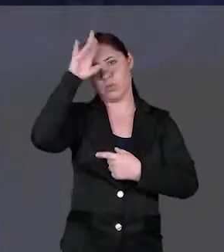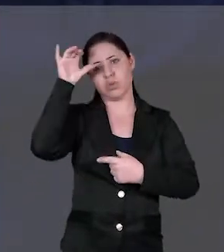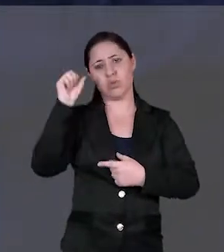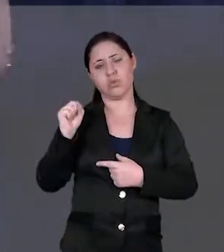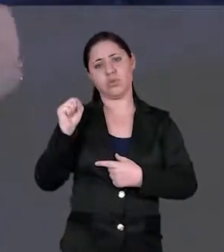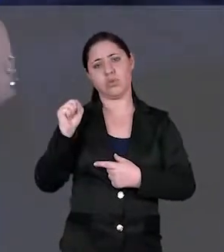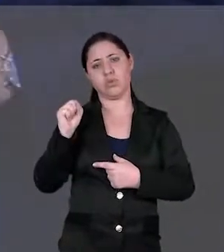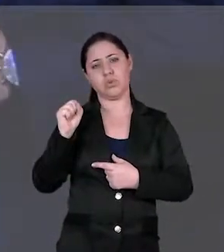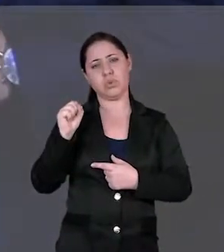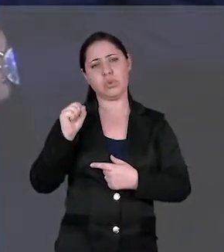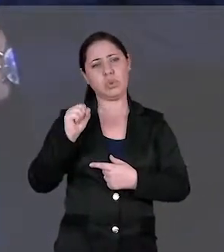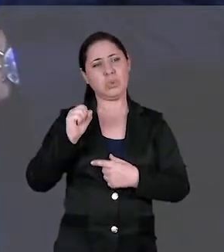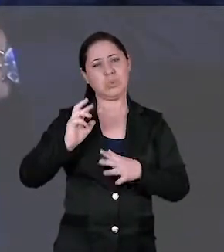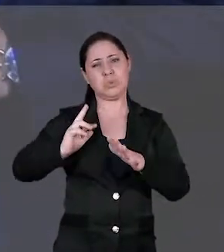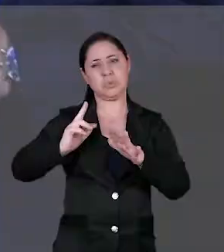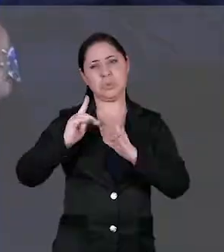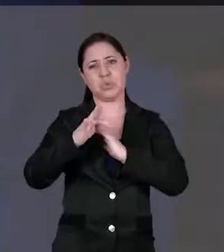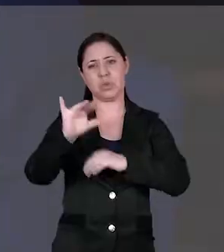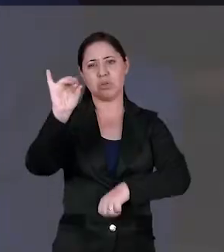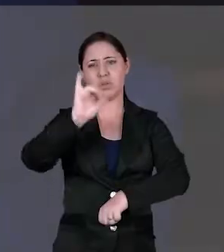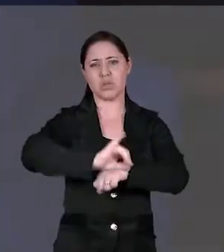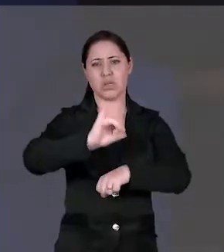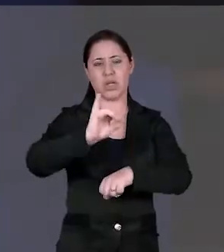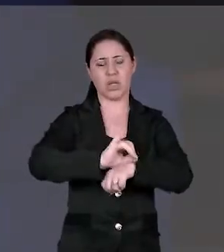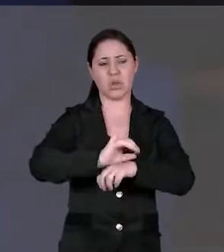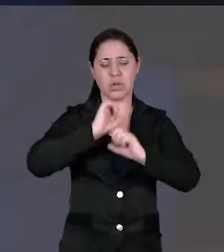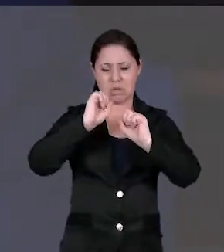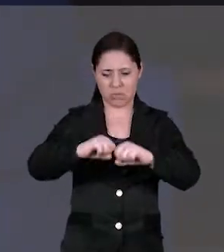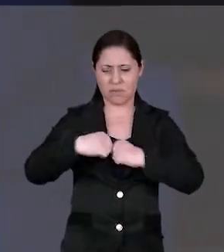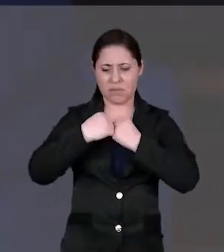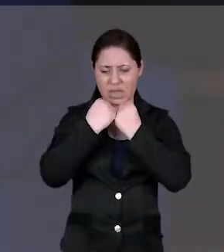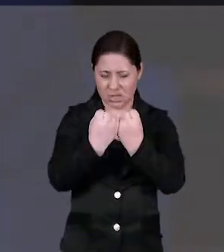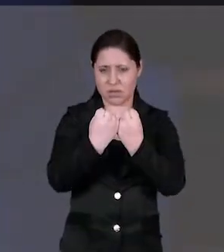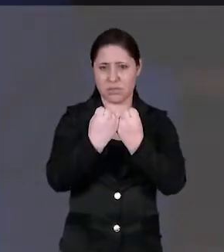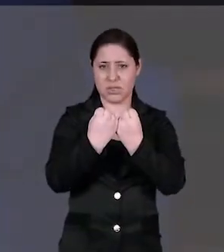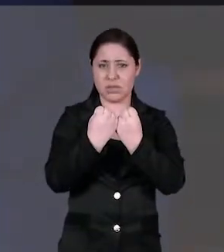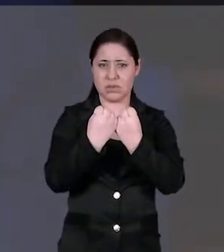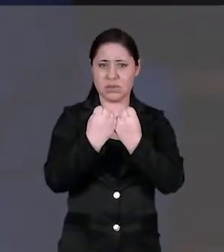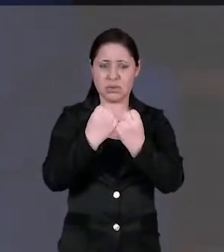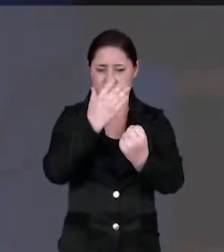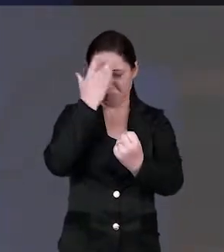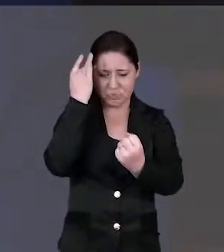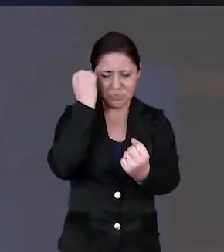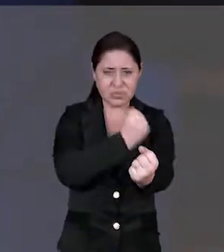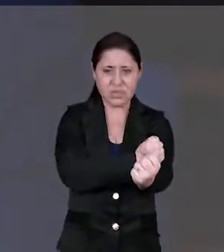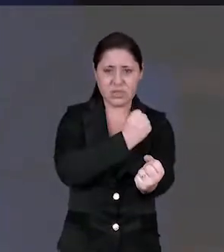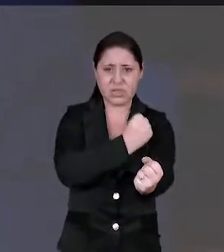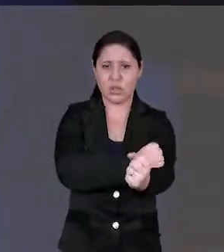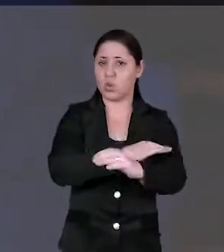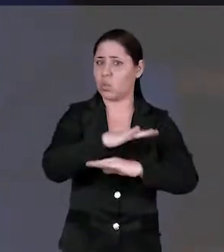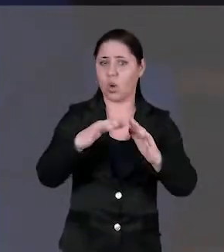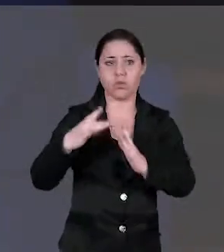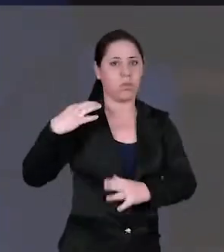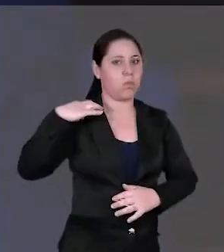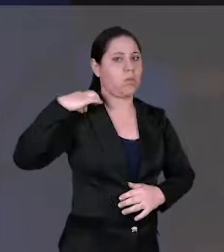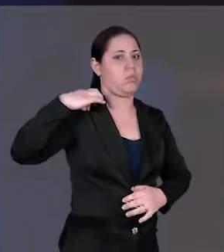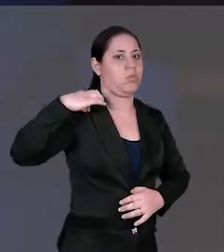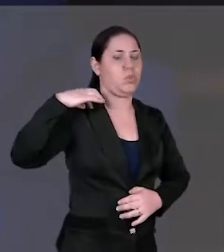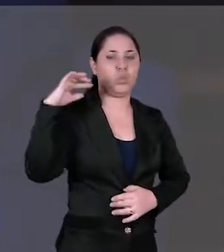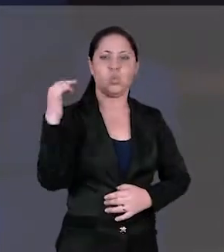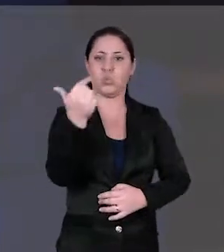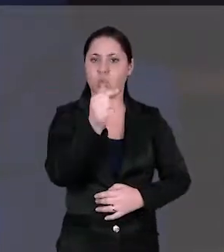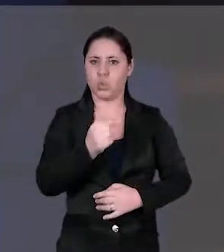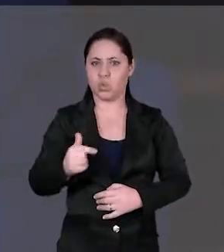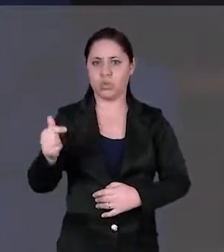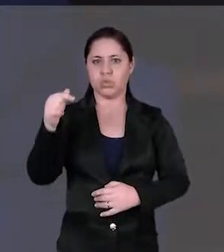resguardando, né, a vida do ser humano. E eu tinha exatamente essa discussão, porque Mato Grosso do Sul, todos os centros que nós temos aqui, o